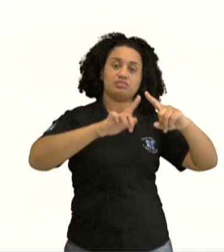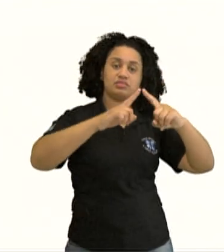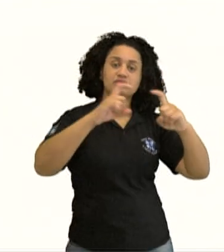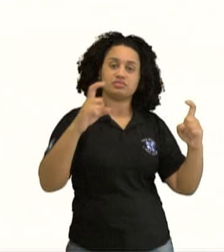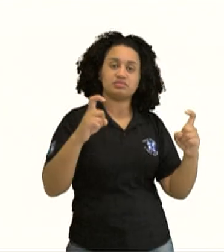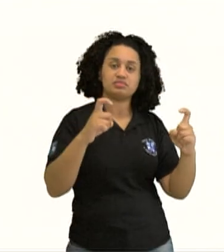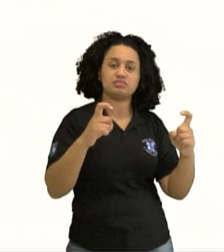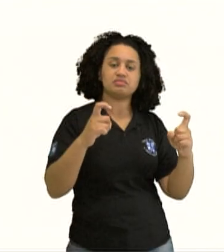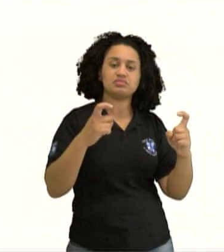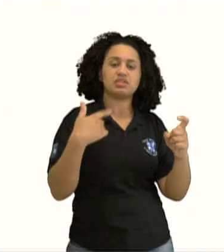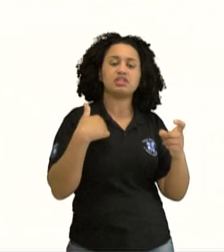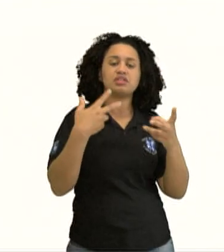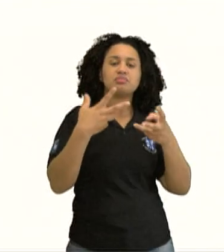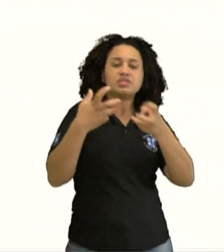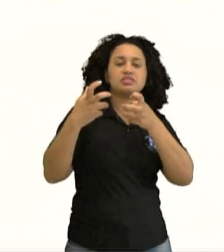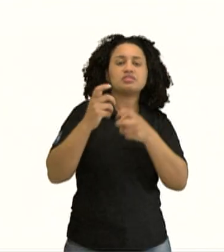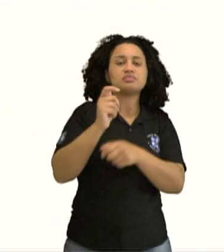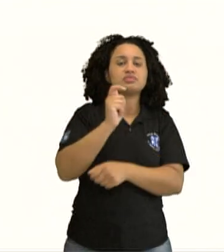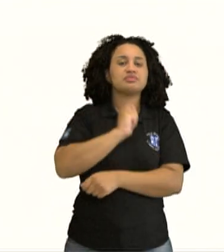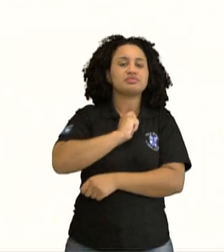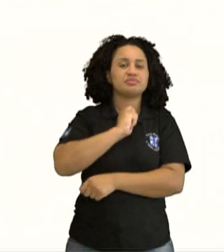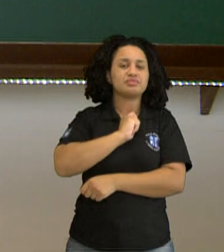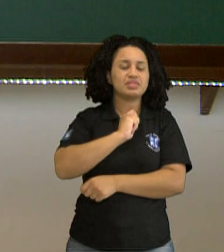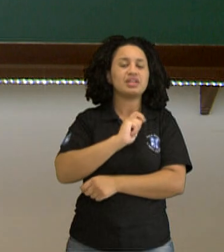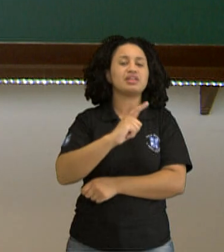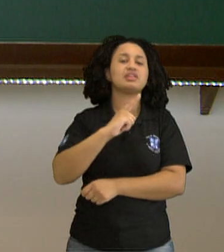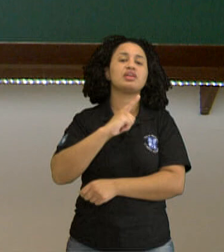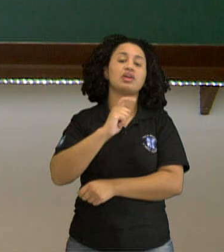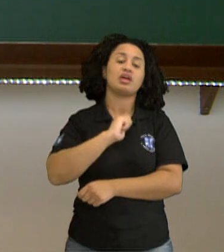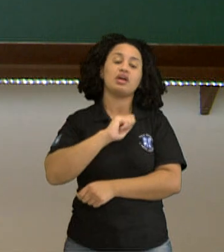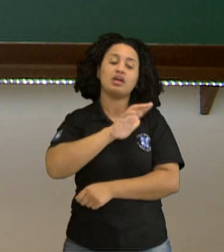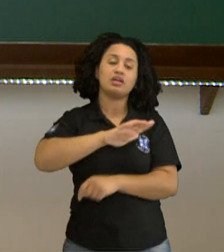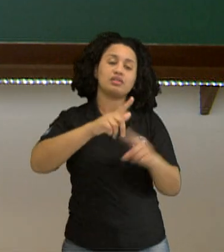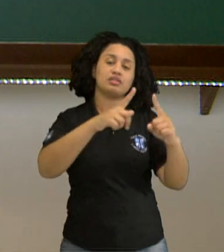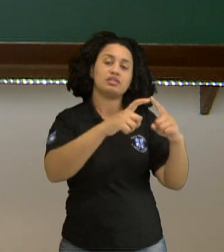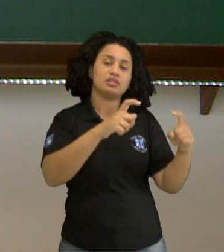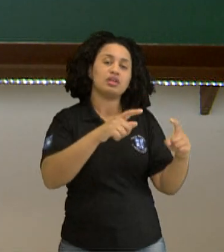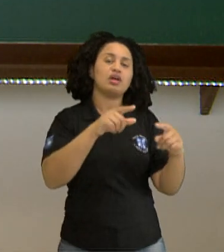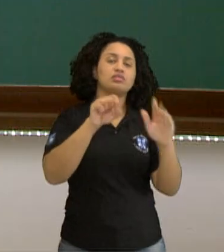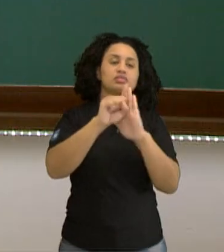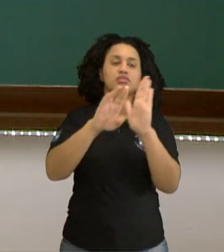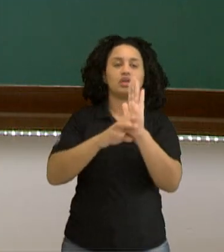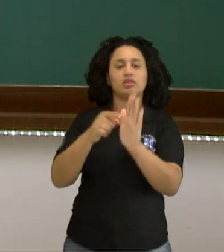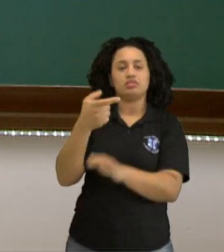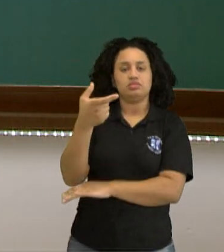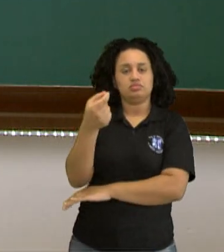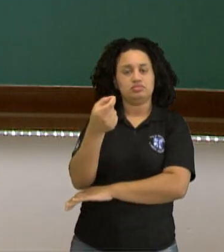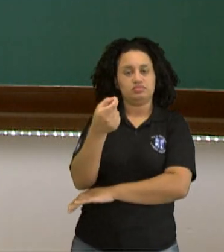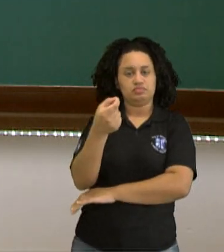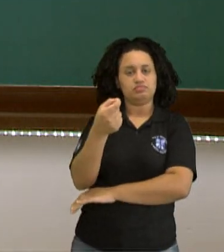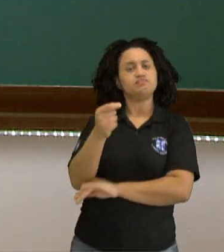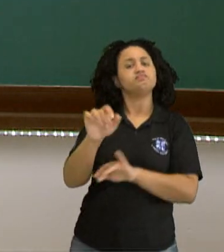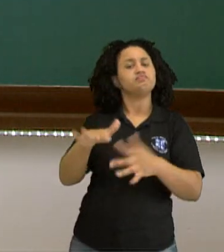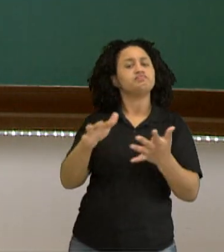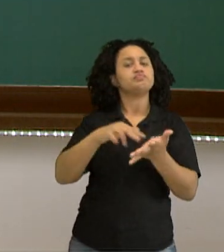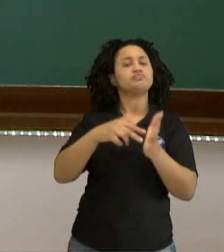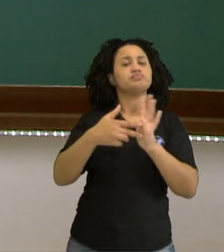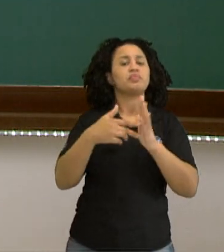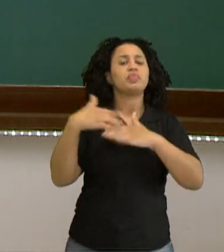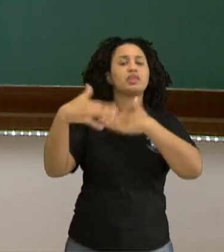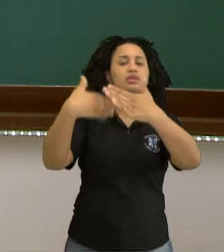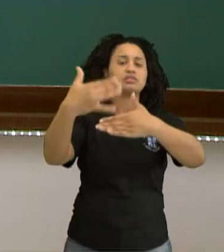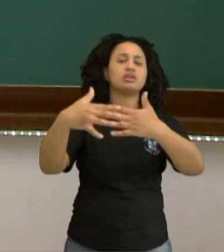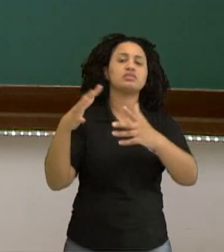pessoal, dentro da visão antropológica, ocorre muito na chamada antropologia científica, já no século XX. Quer dizer, o processo de